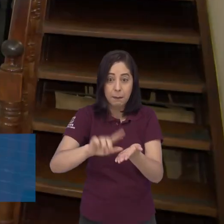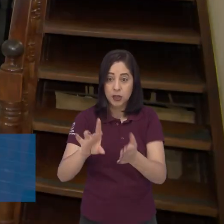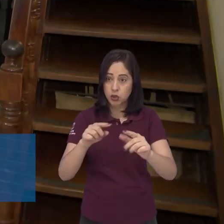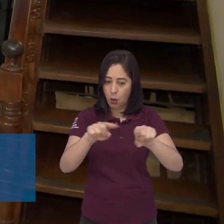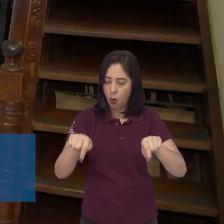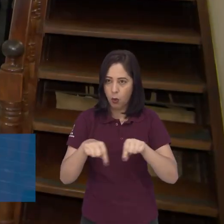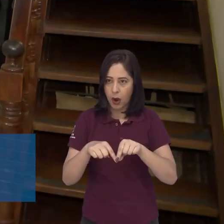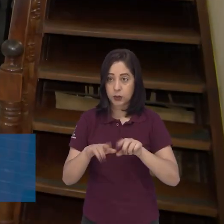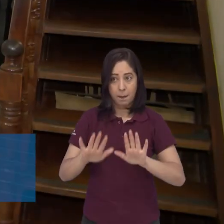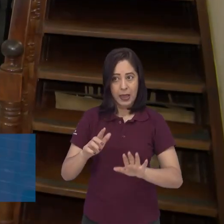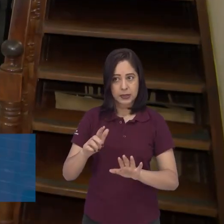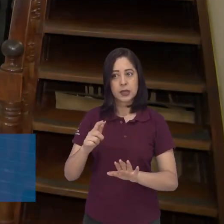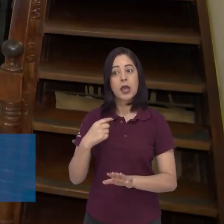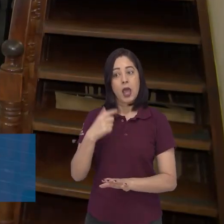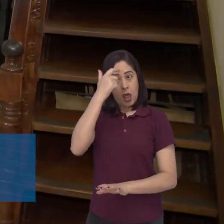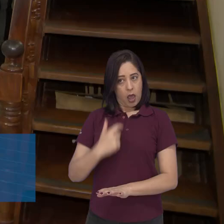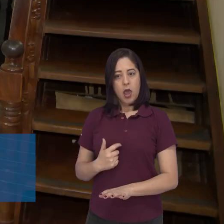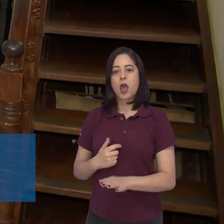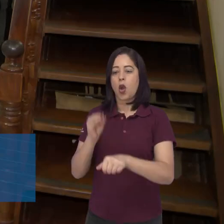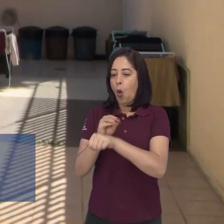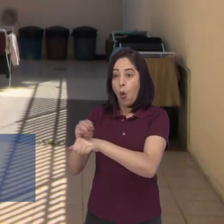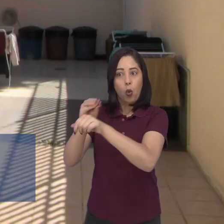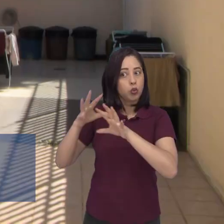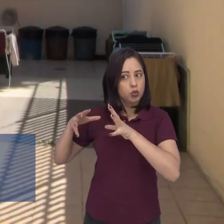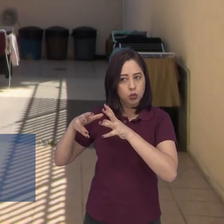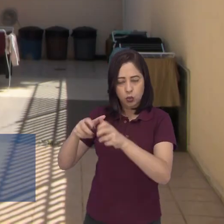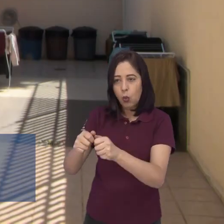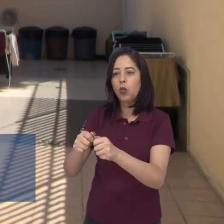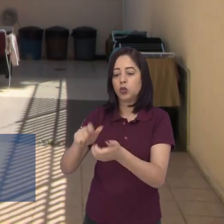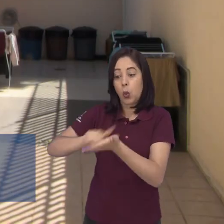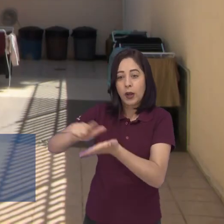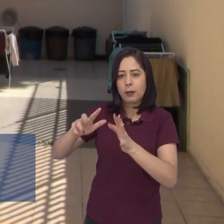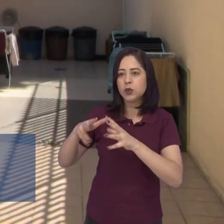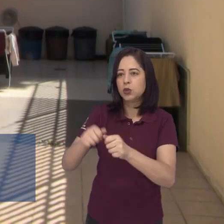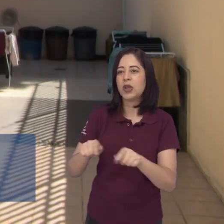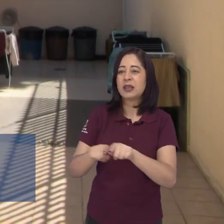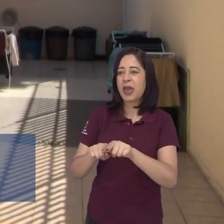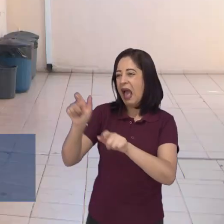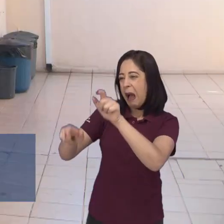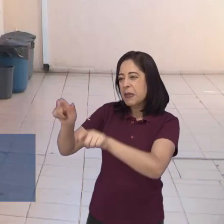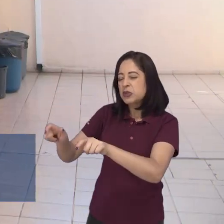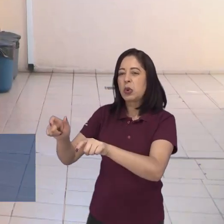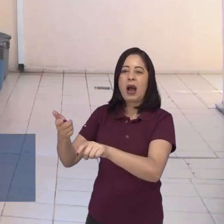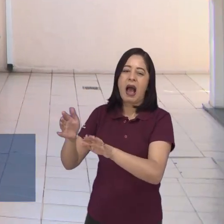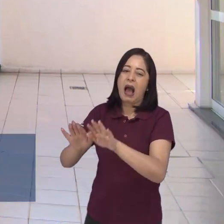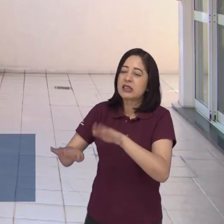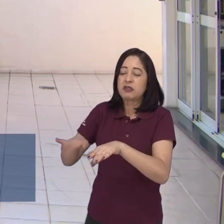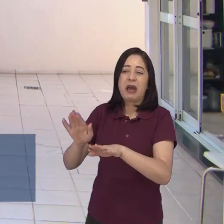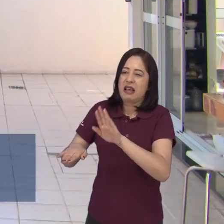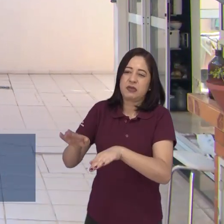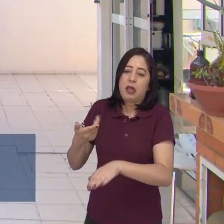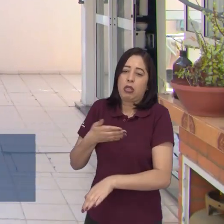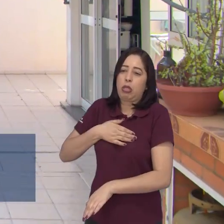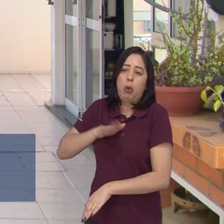cuida de tudo, a gente cuida de manutenção, a gente cuida de limpeza. E também tem gente que não gosta de morar sozinho, né? Tem a questão do valor,